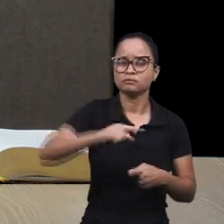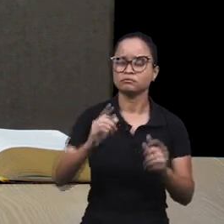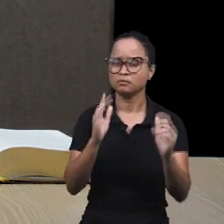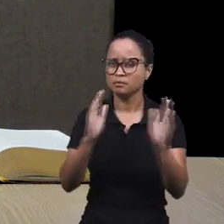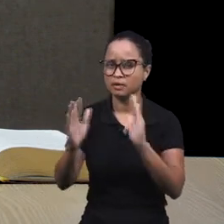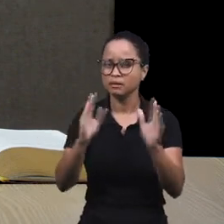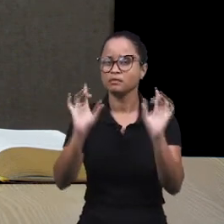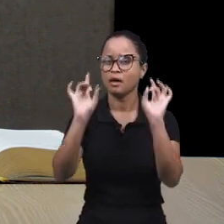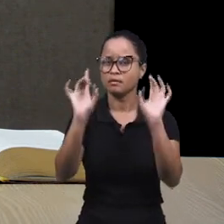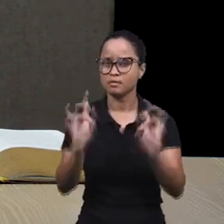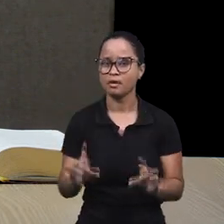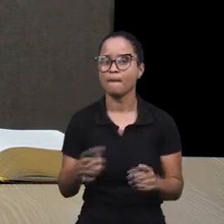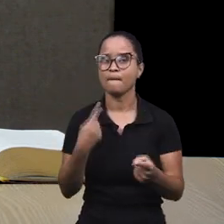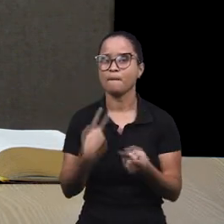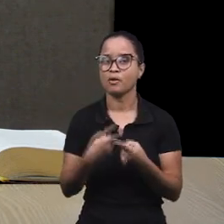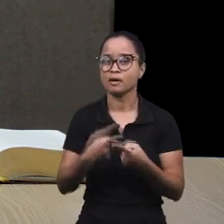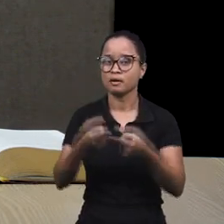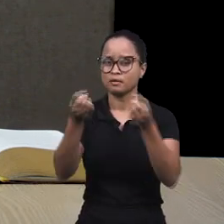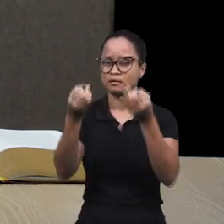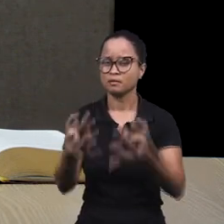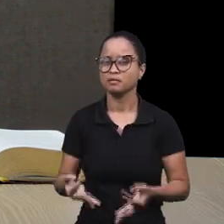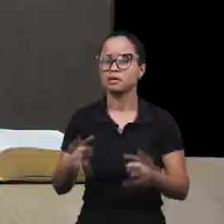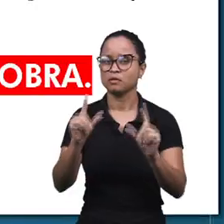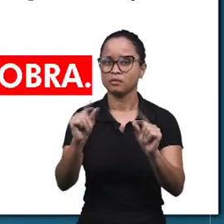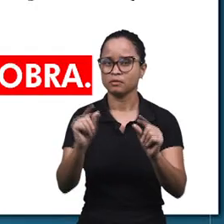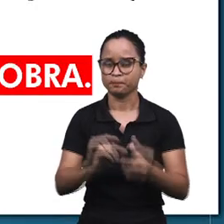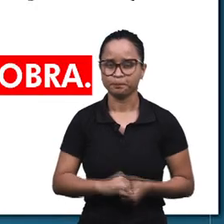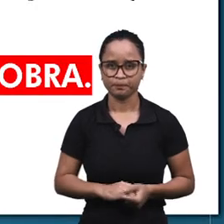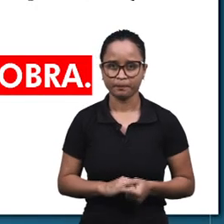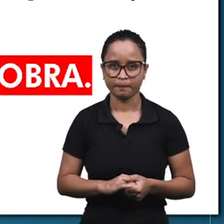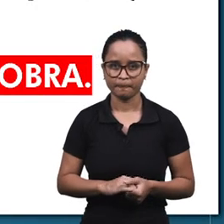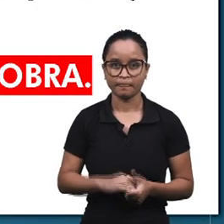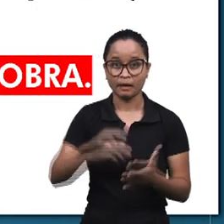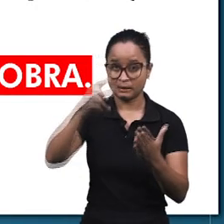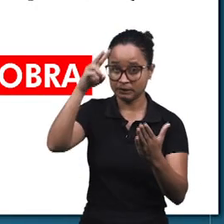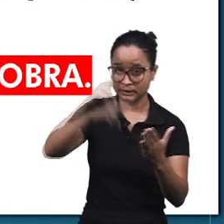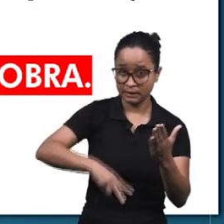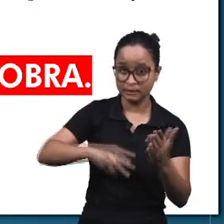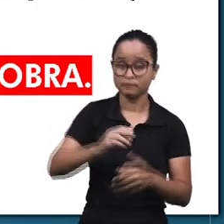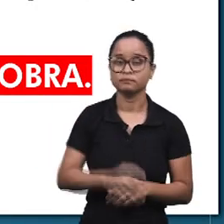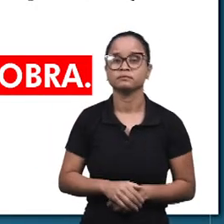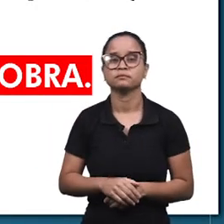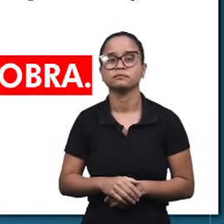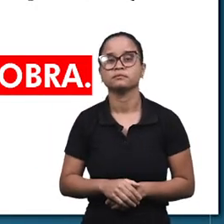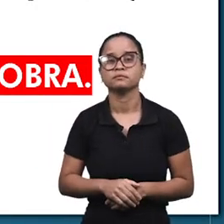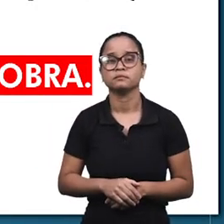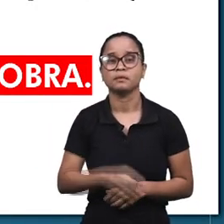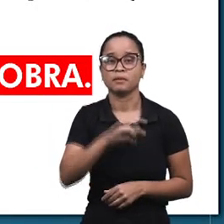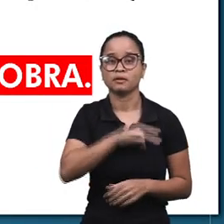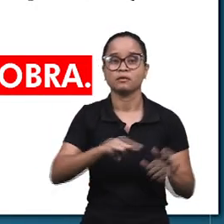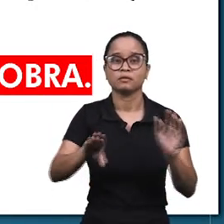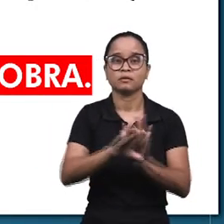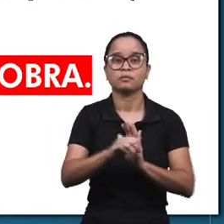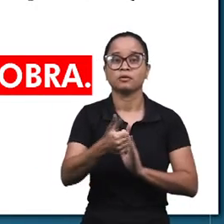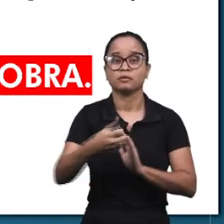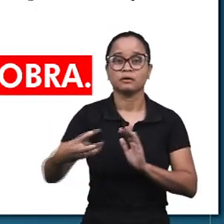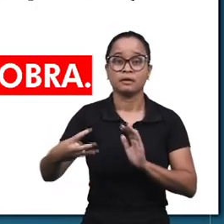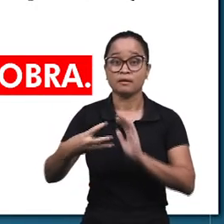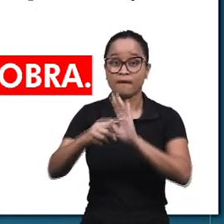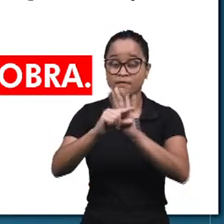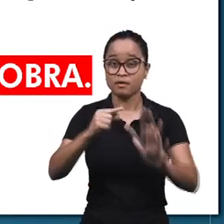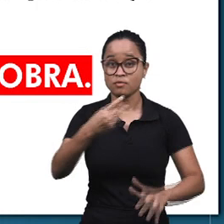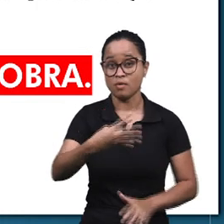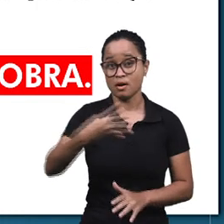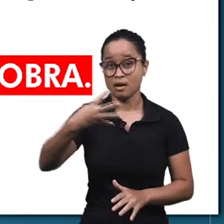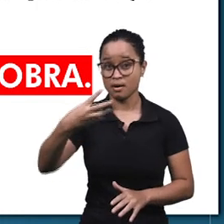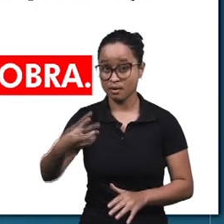nesse encerramento, porque ela diz assim: leia o Evangelho de Mateus, capítulo 13, verso